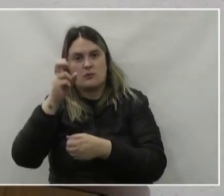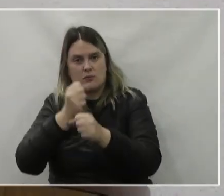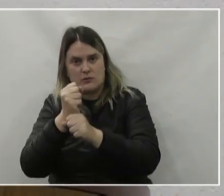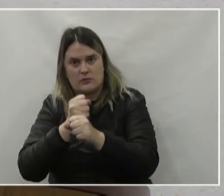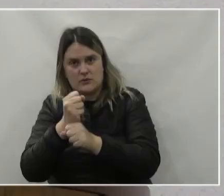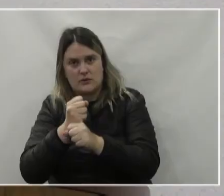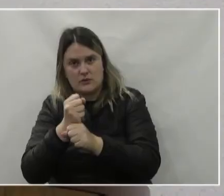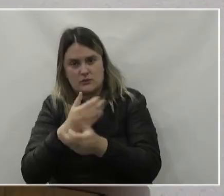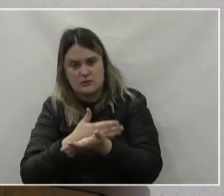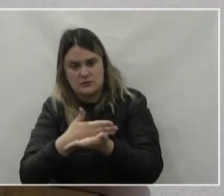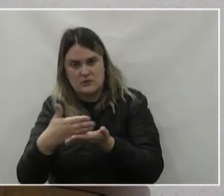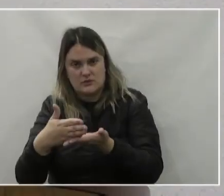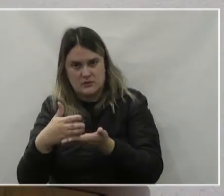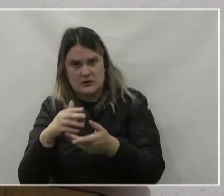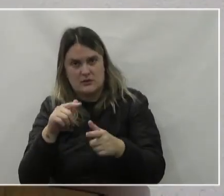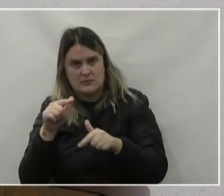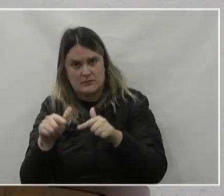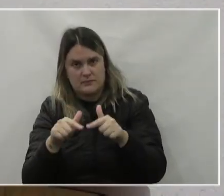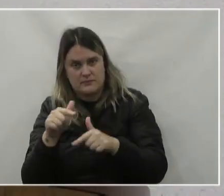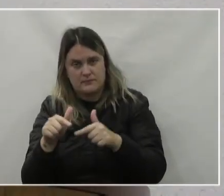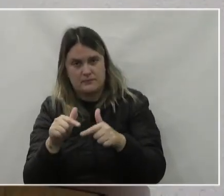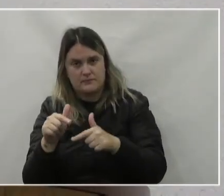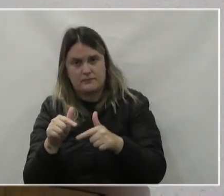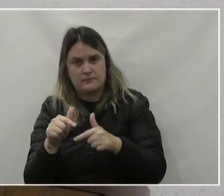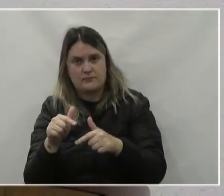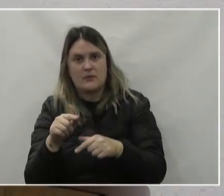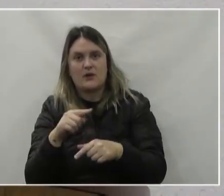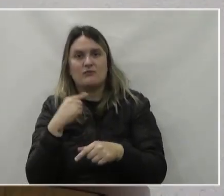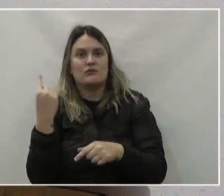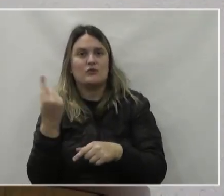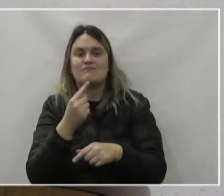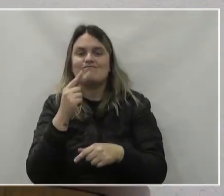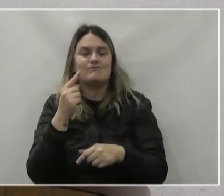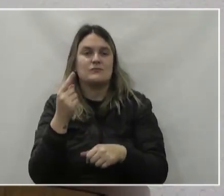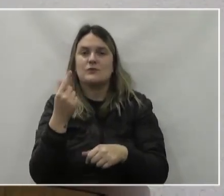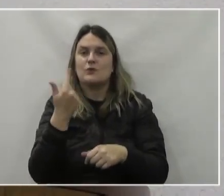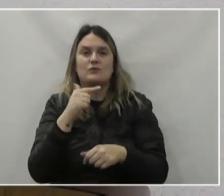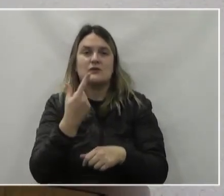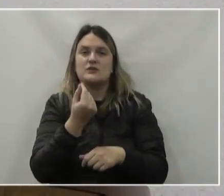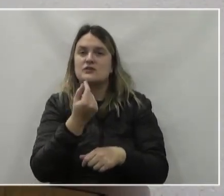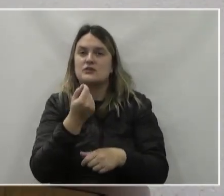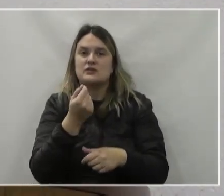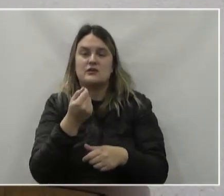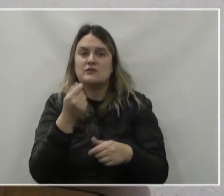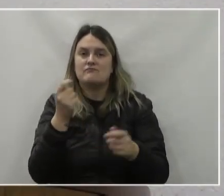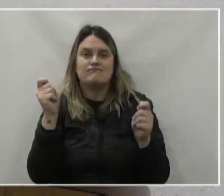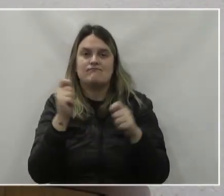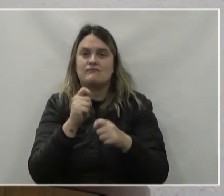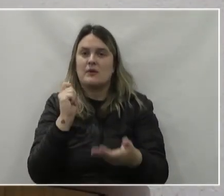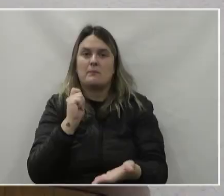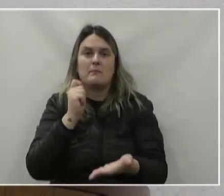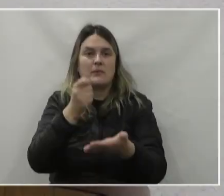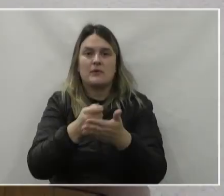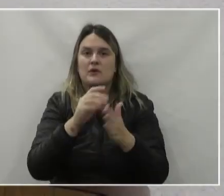da concessão, a municipalidade já não teria recursos suficientes para fazer